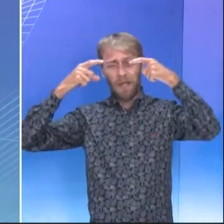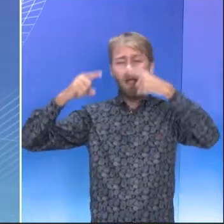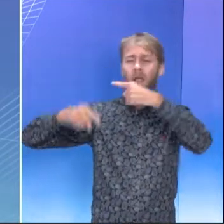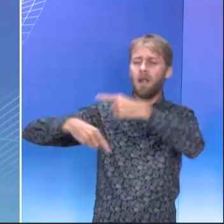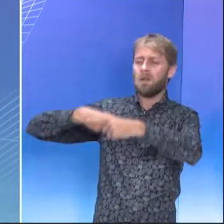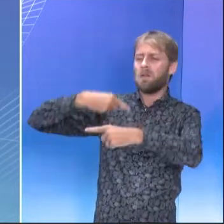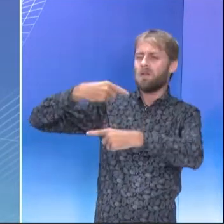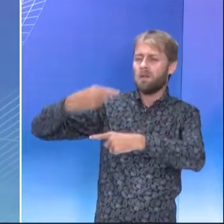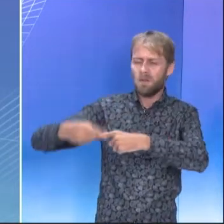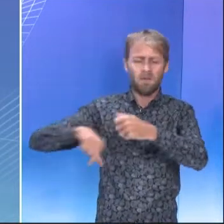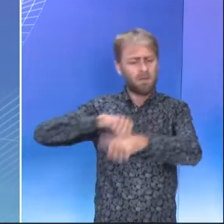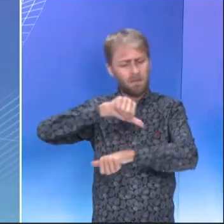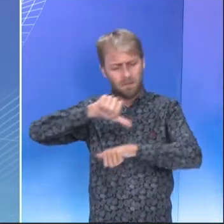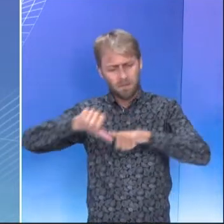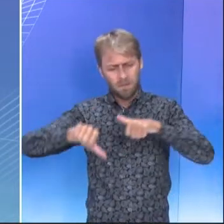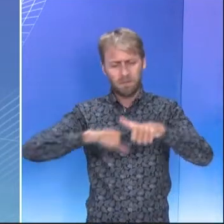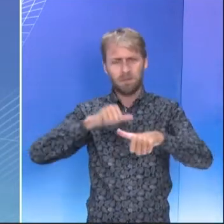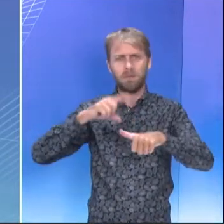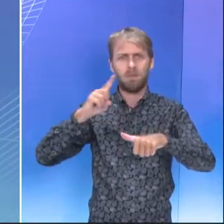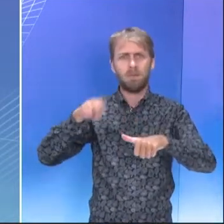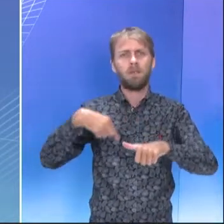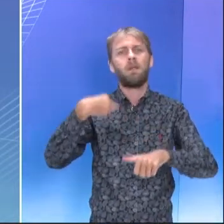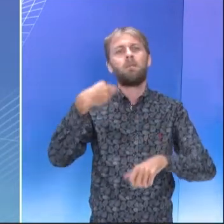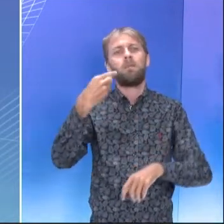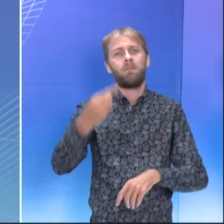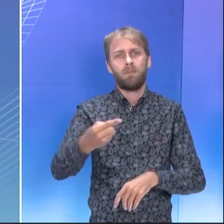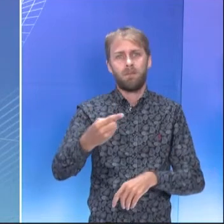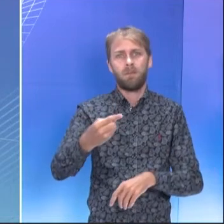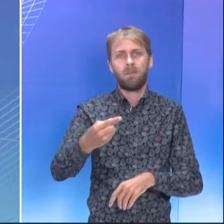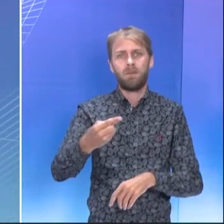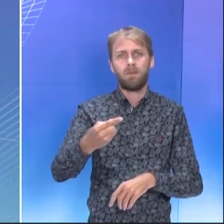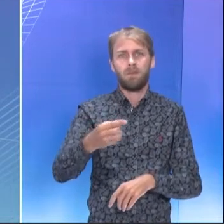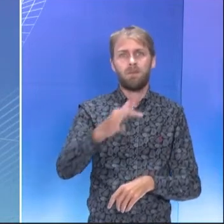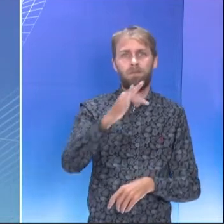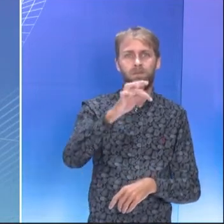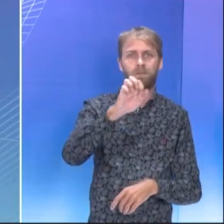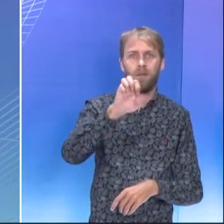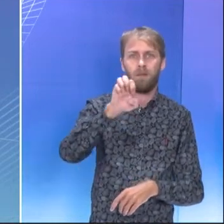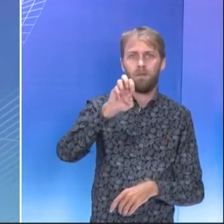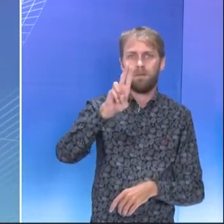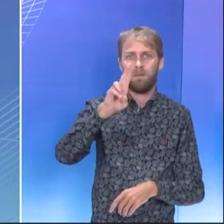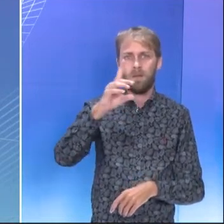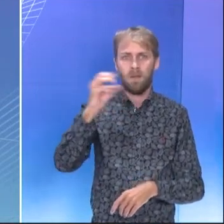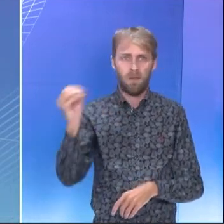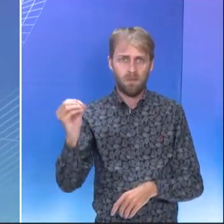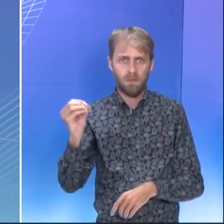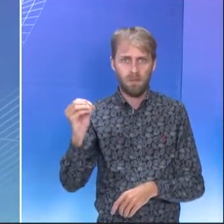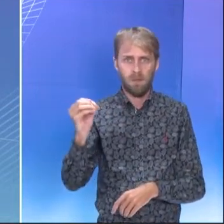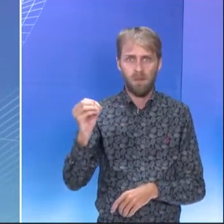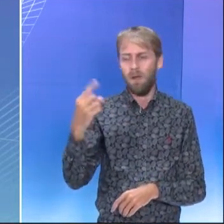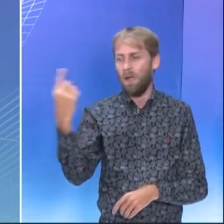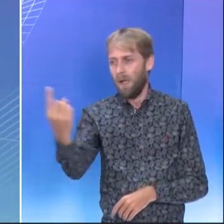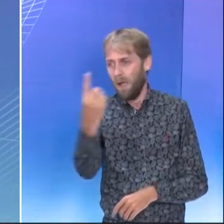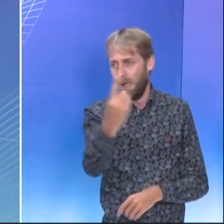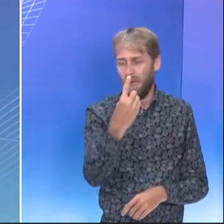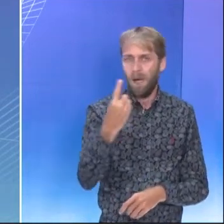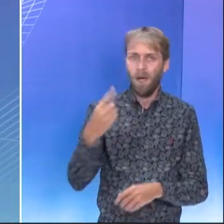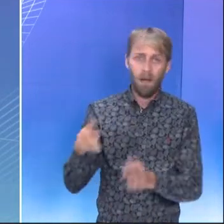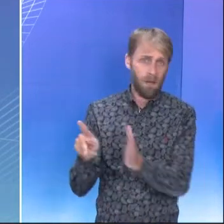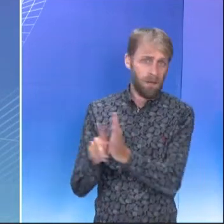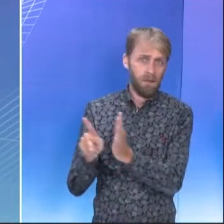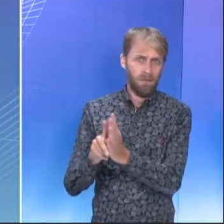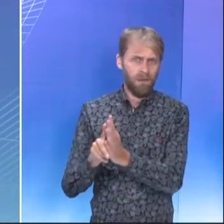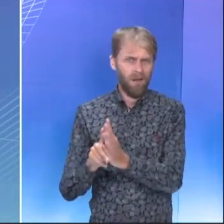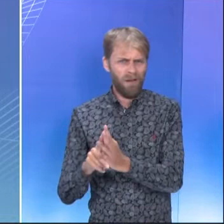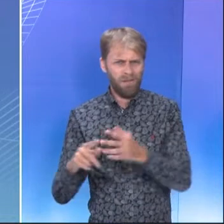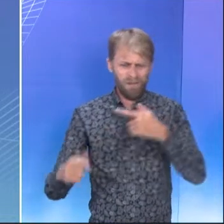crise do feudalismo, onde lá cada feudo o poder era descentralizado. Houve revolta de